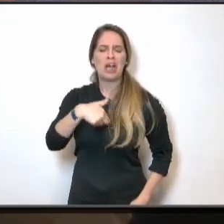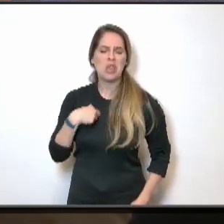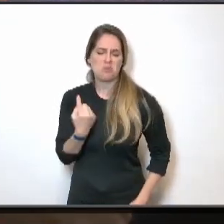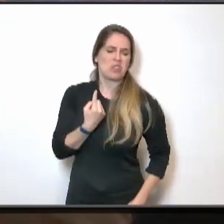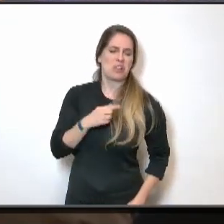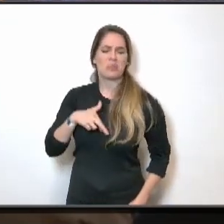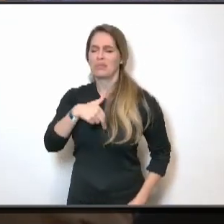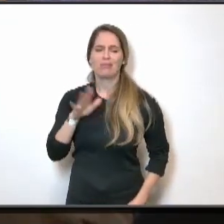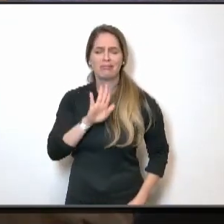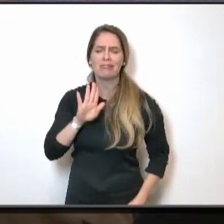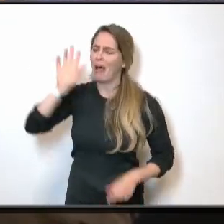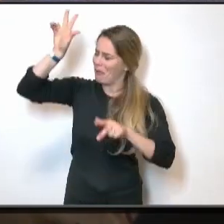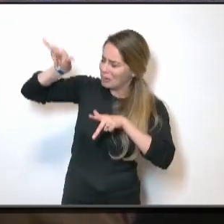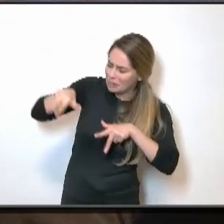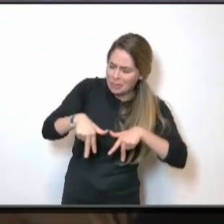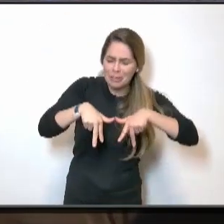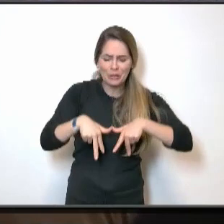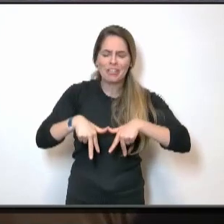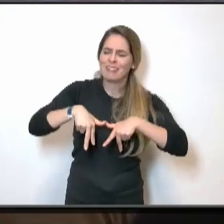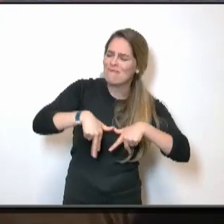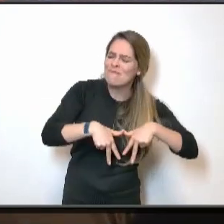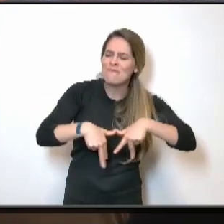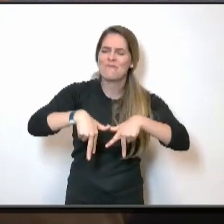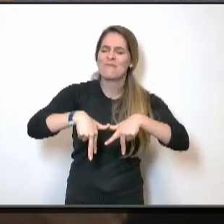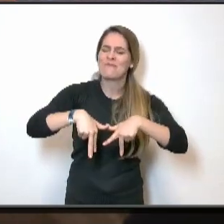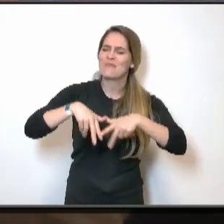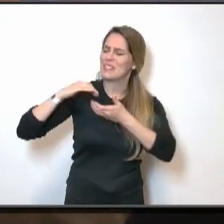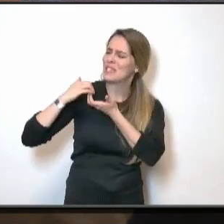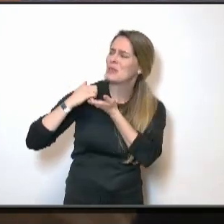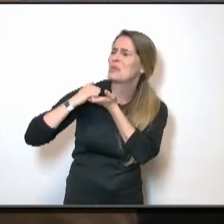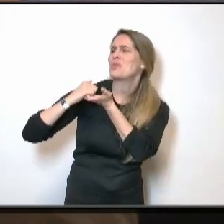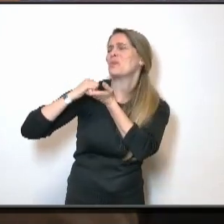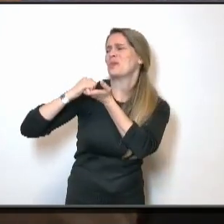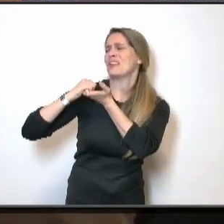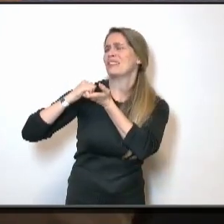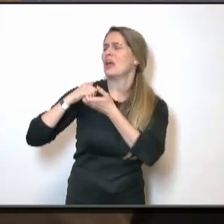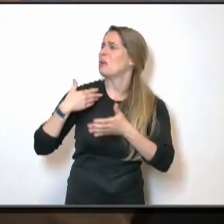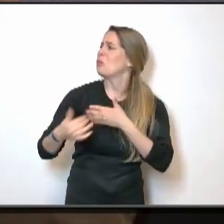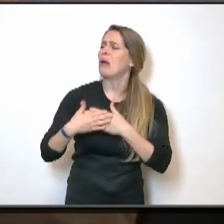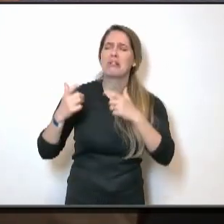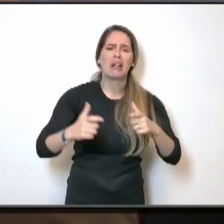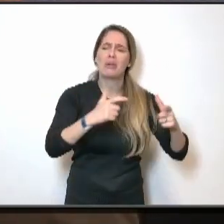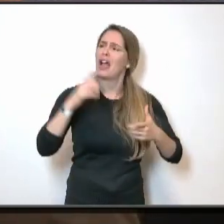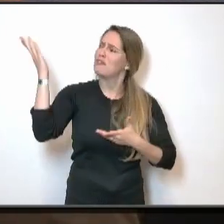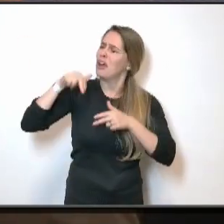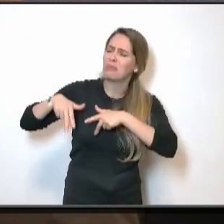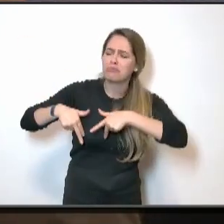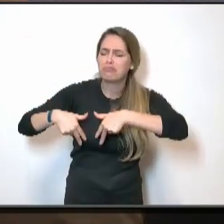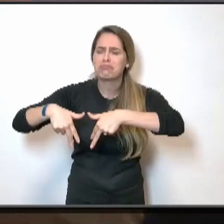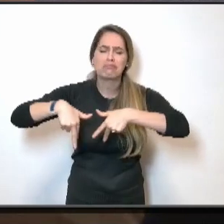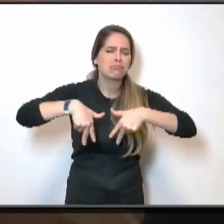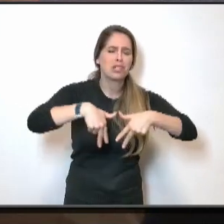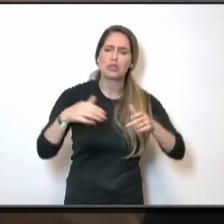meu Senhor. Com tua mão segura bem a nossa, Jesus, e leva-nos para onde o Senhor quiser. Ó Deus, muito